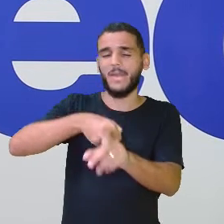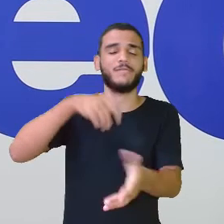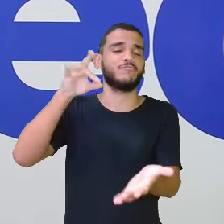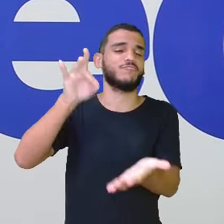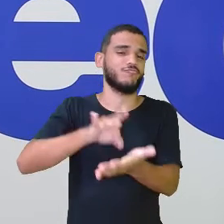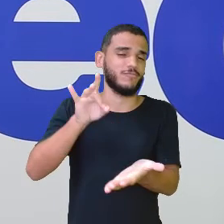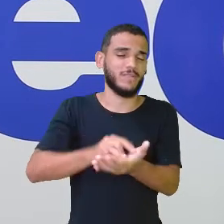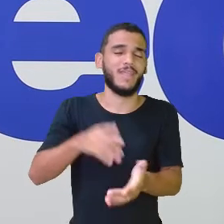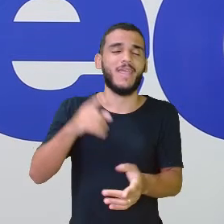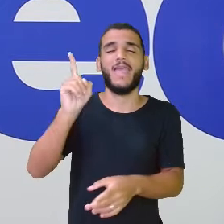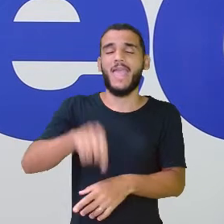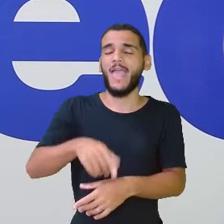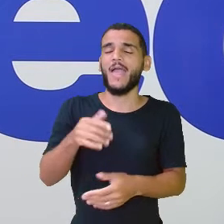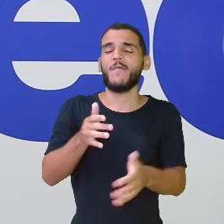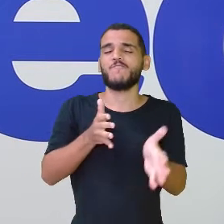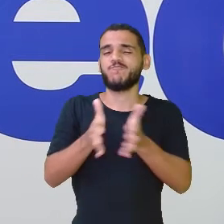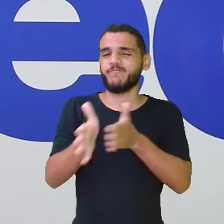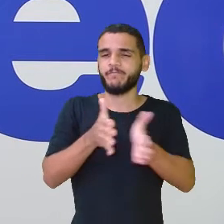realmente foi um momento